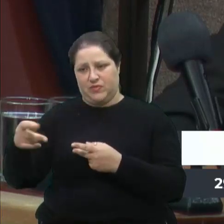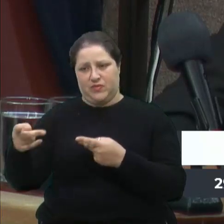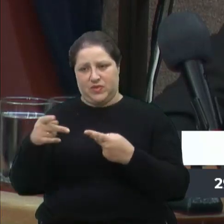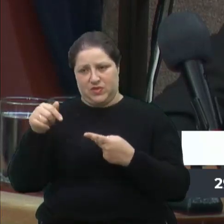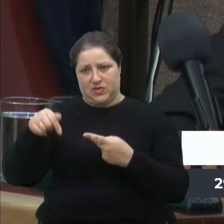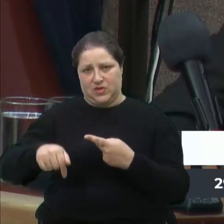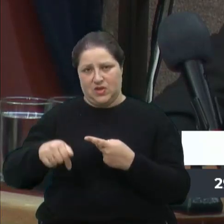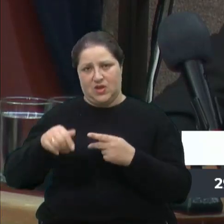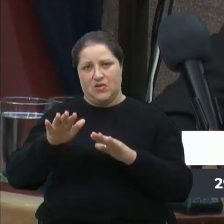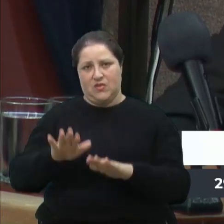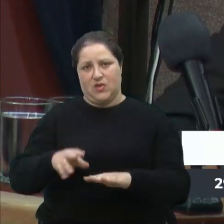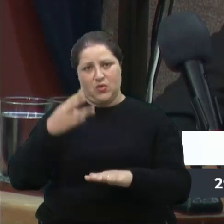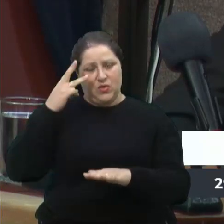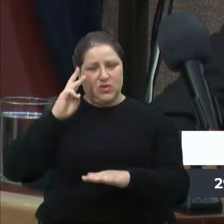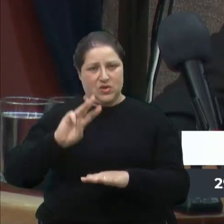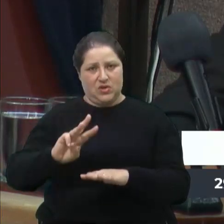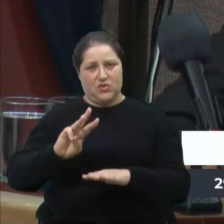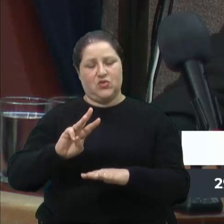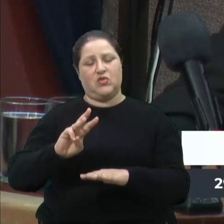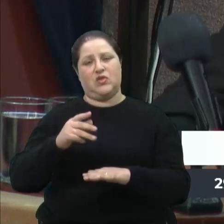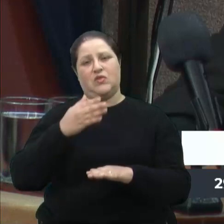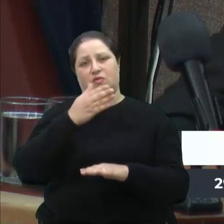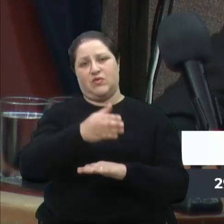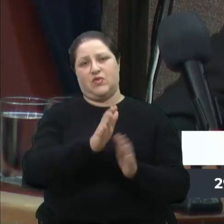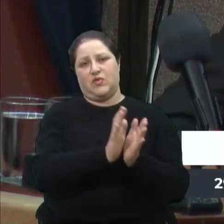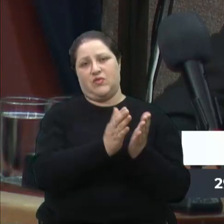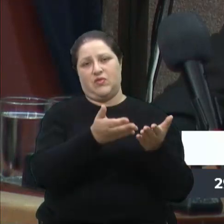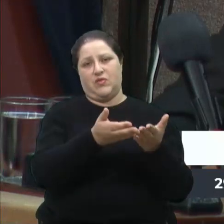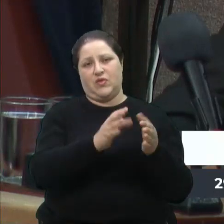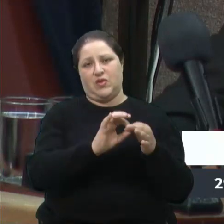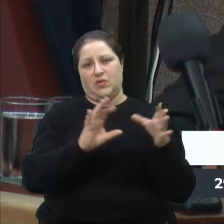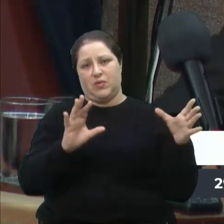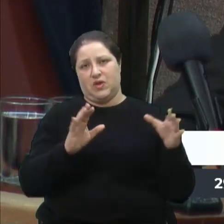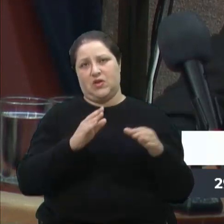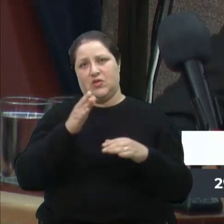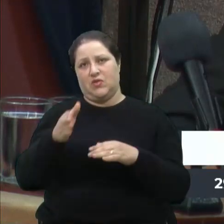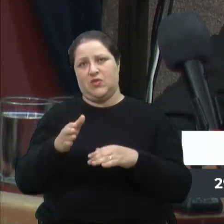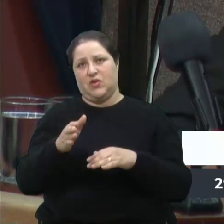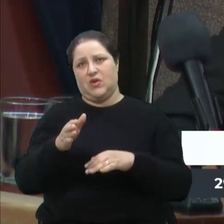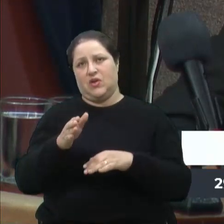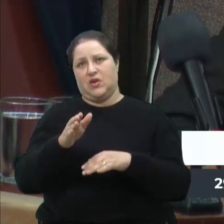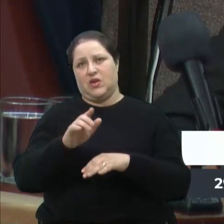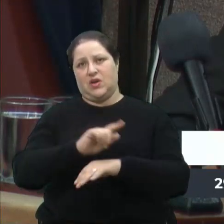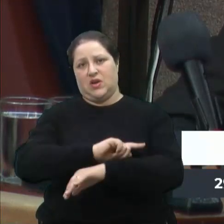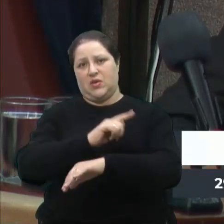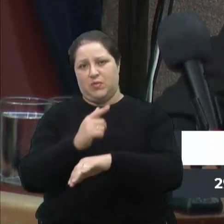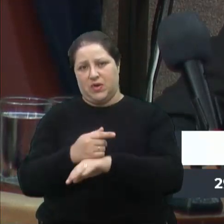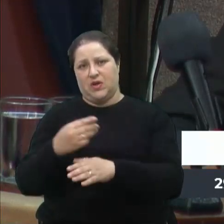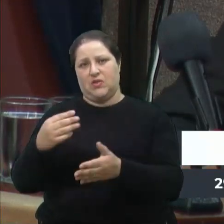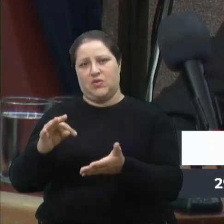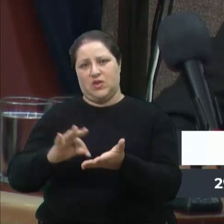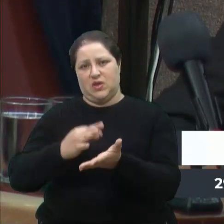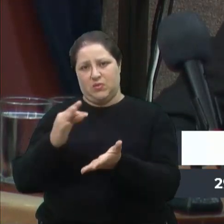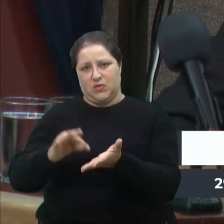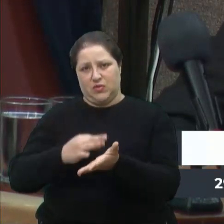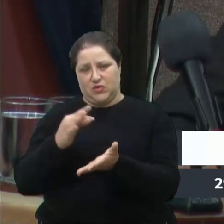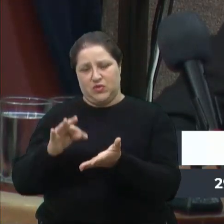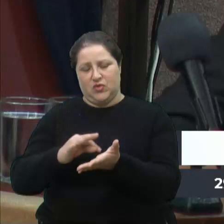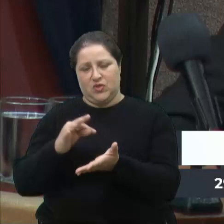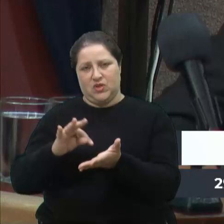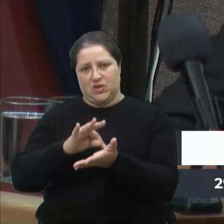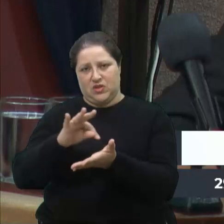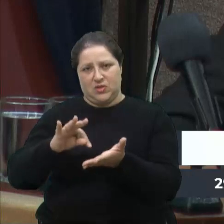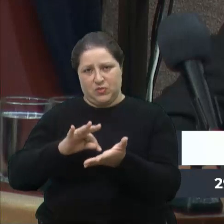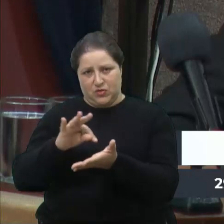ficou 3 dias, né? Foi no Fórum da Liberdade, foi no Gramado Summit, foi na Tramontina, foi na SIC, enfim, foi uma